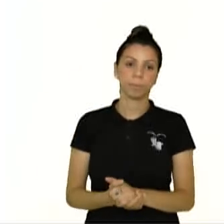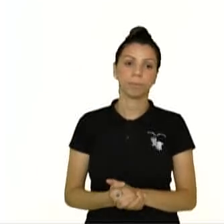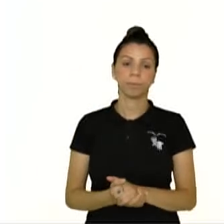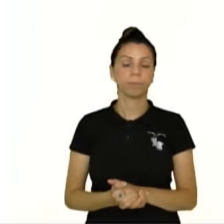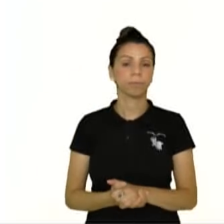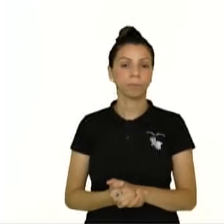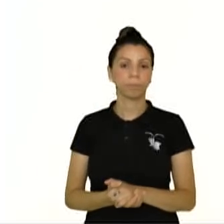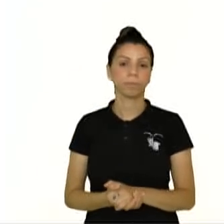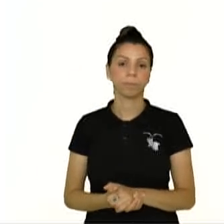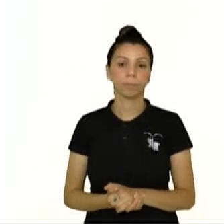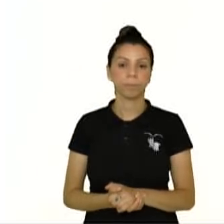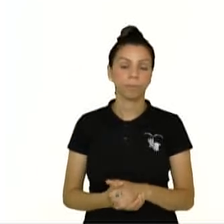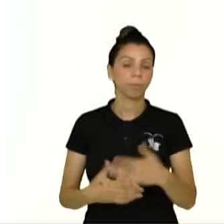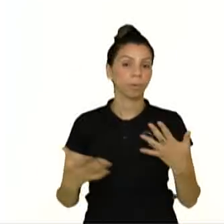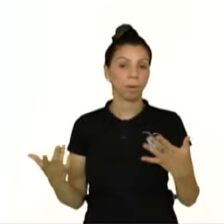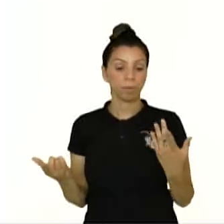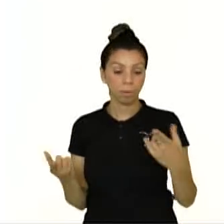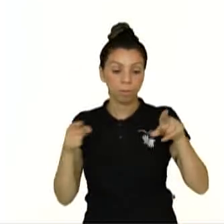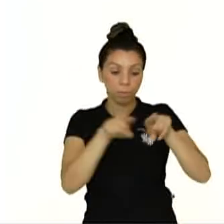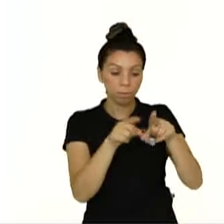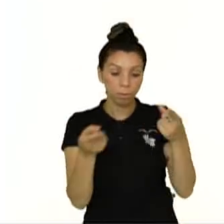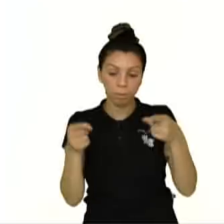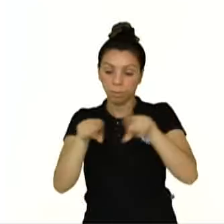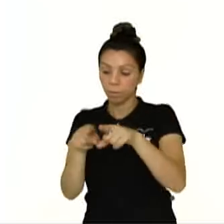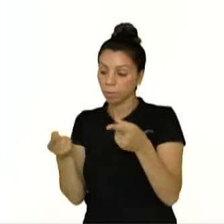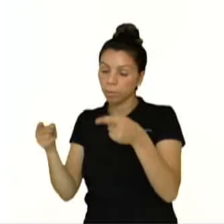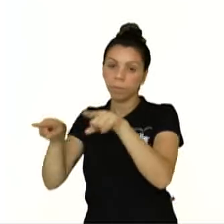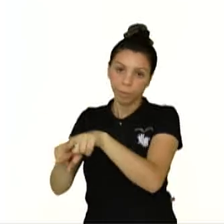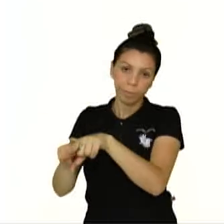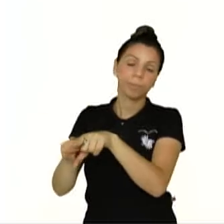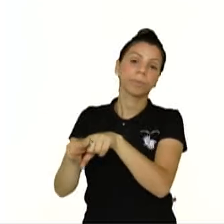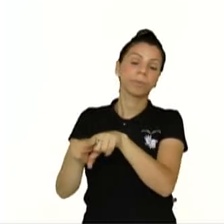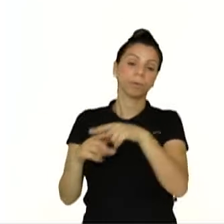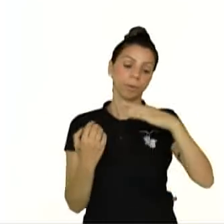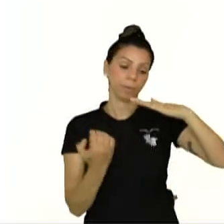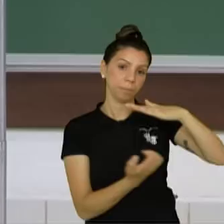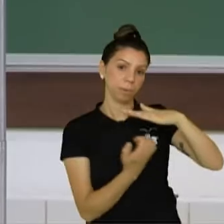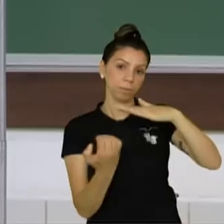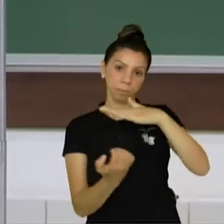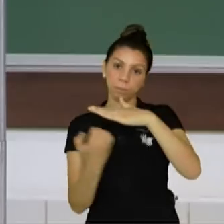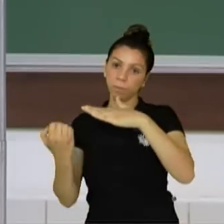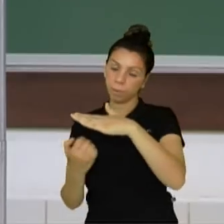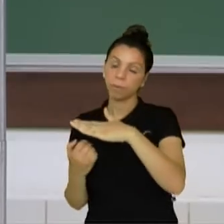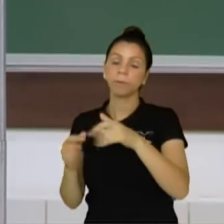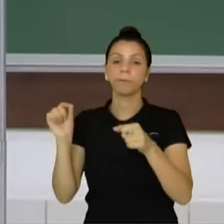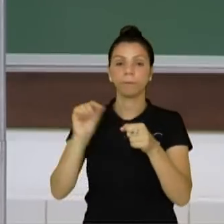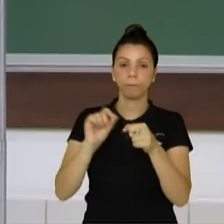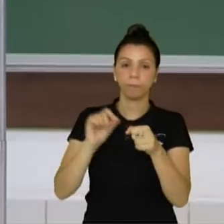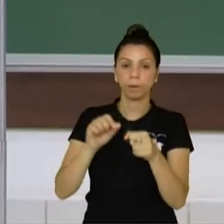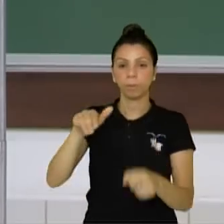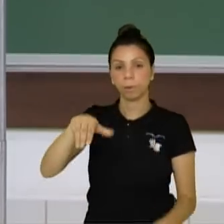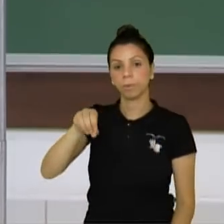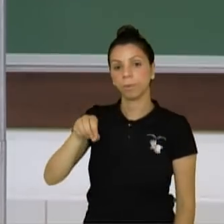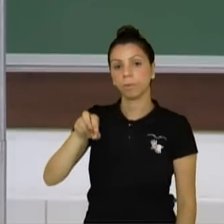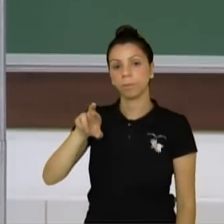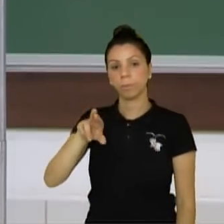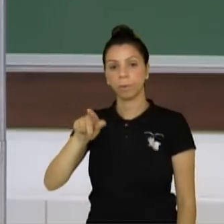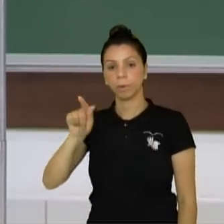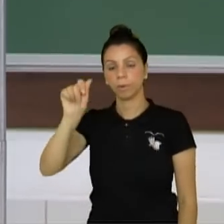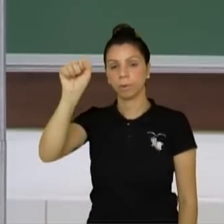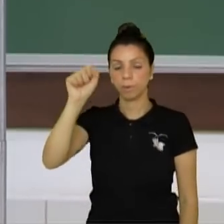falamos o quê? Dessas uniões, dessas junções empresariais feitas pelo Morgan, seja com